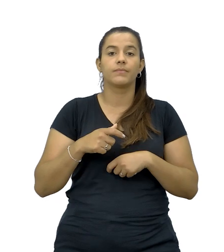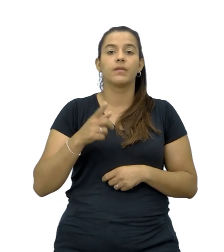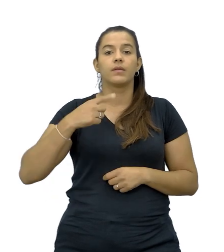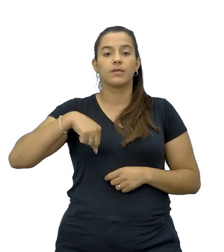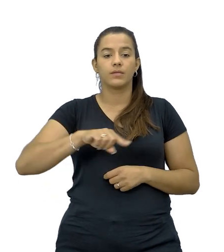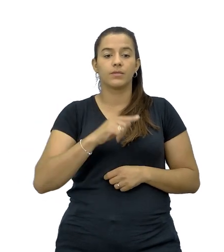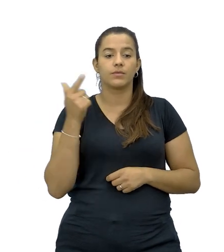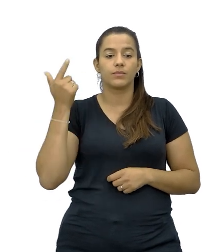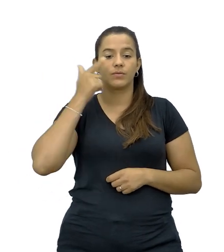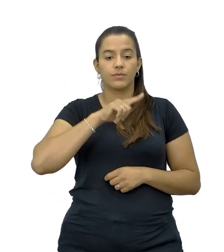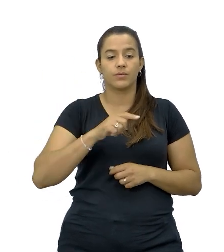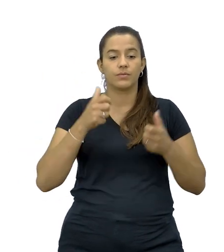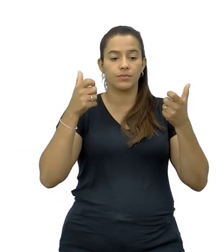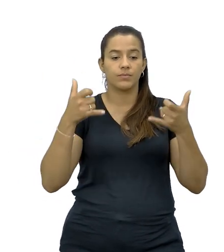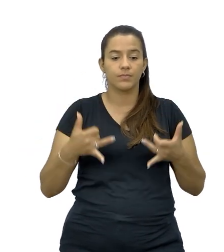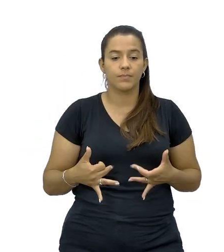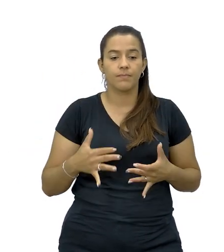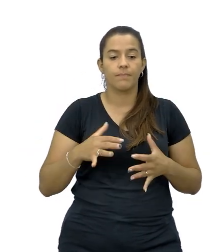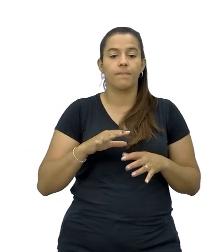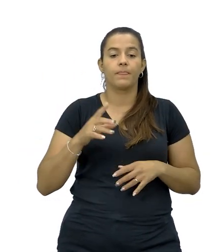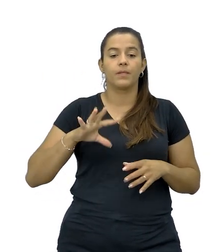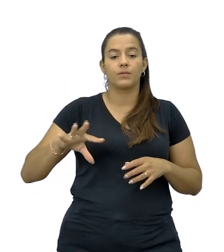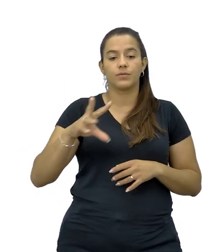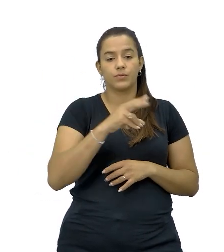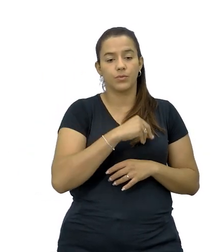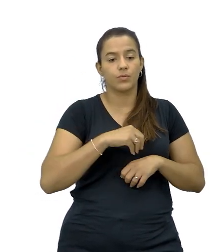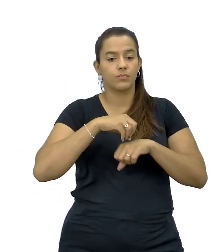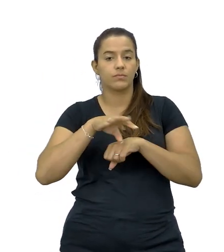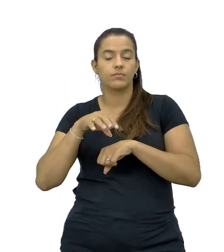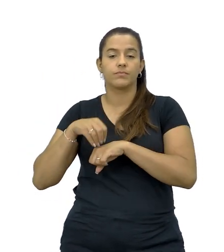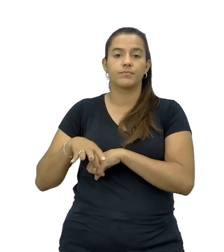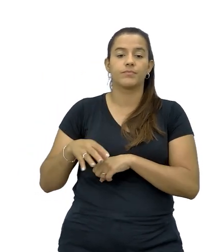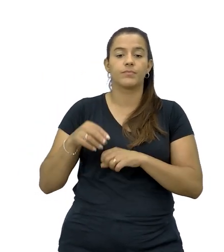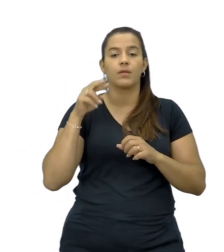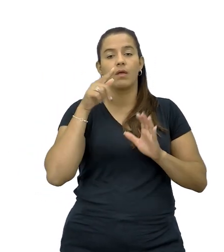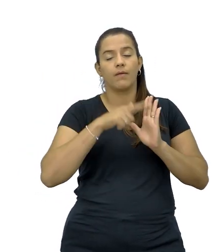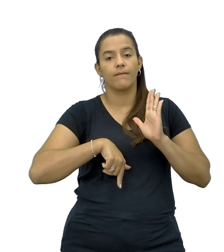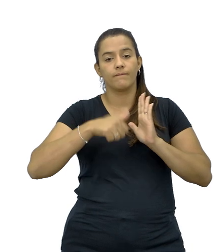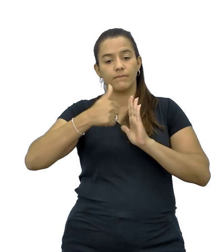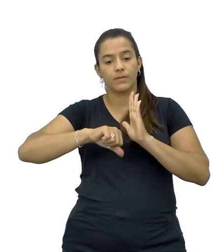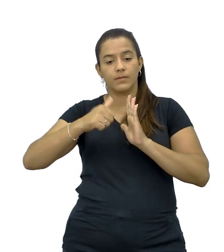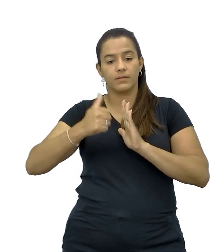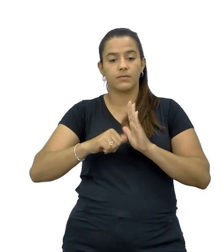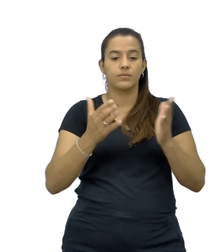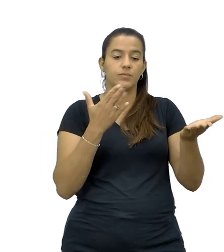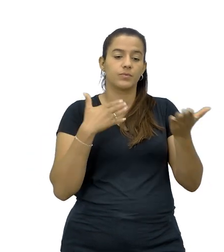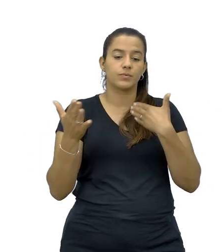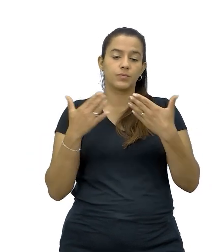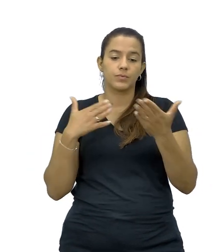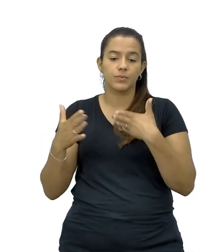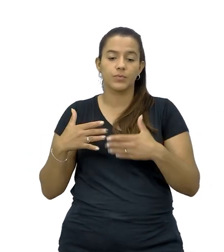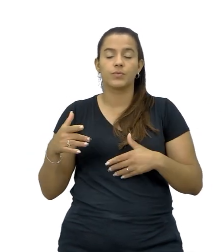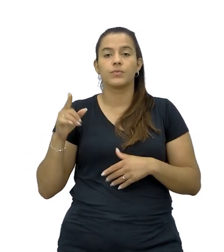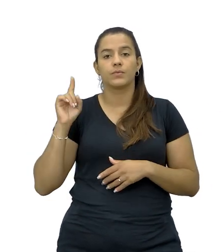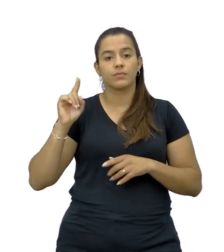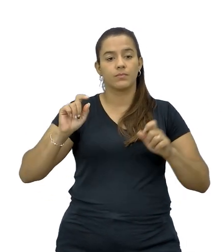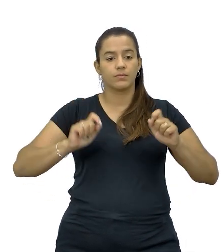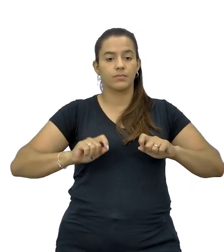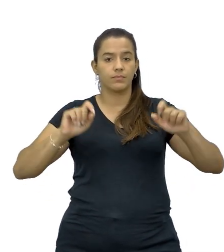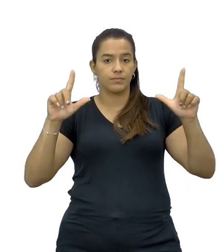então, fizemos aí uma retomada das orientações sobre a avaliação discutidas na